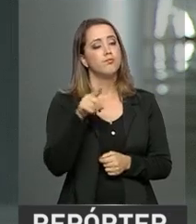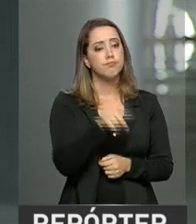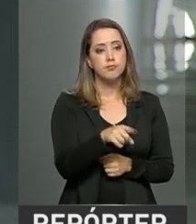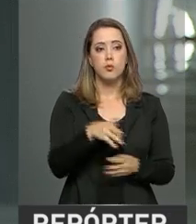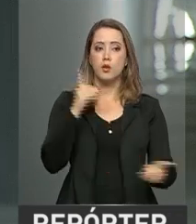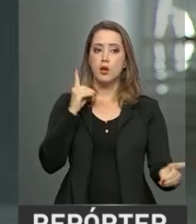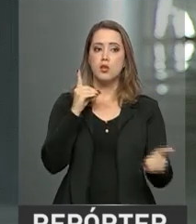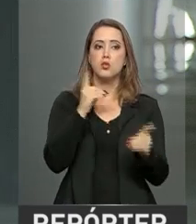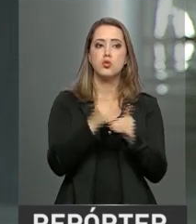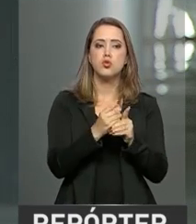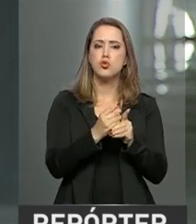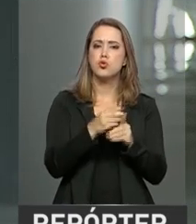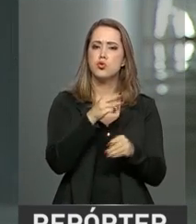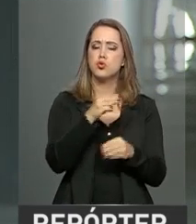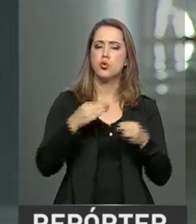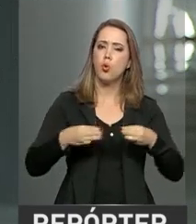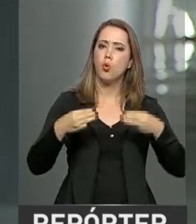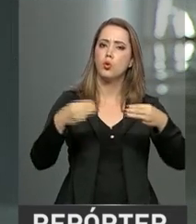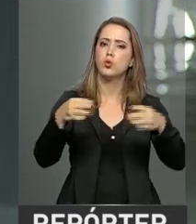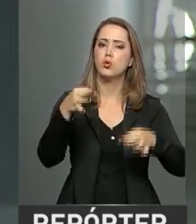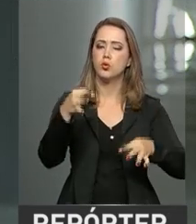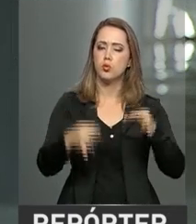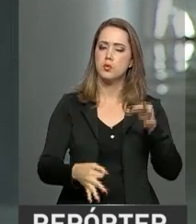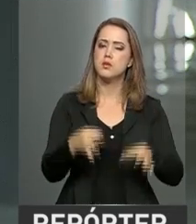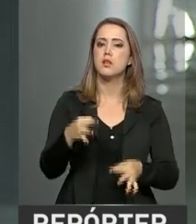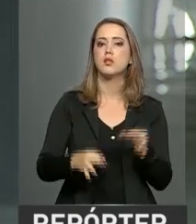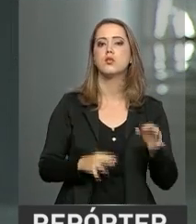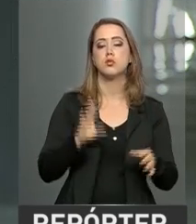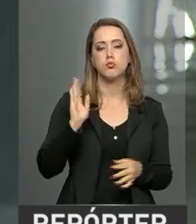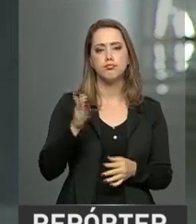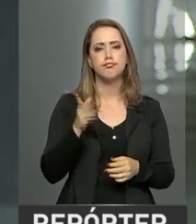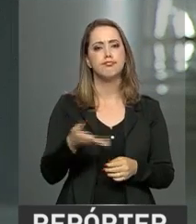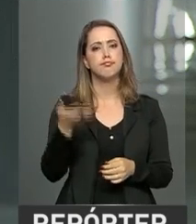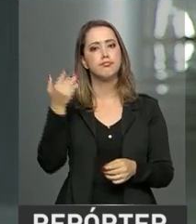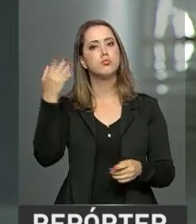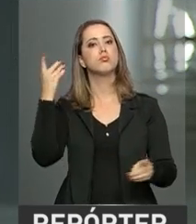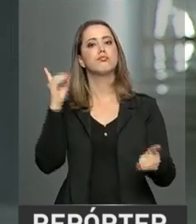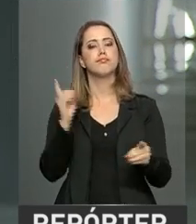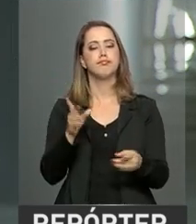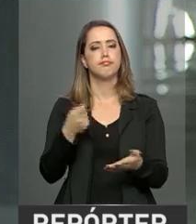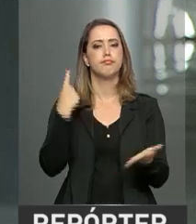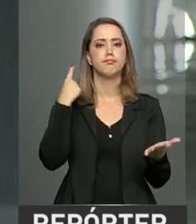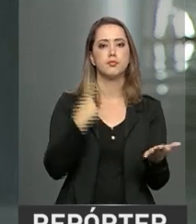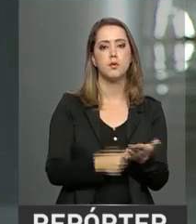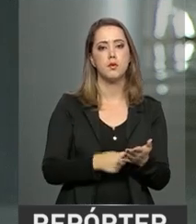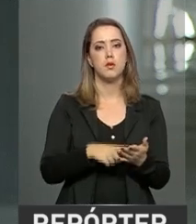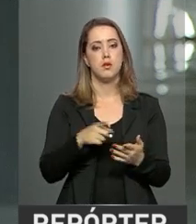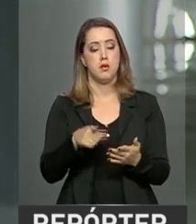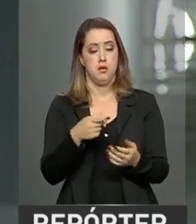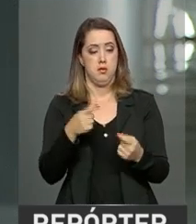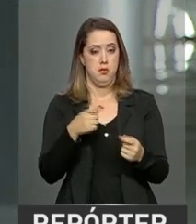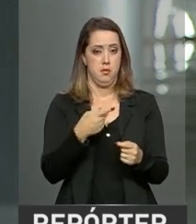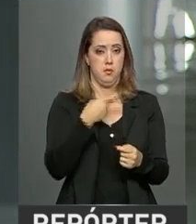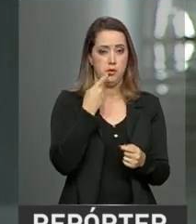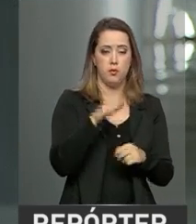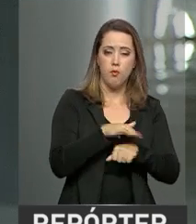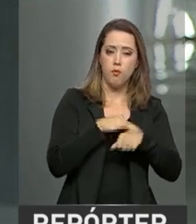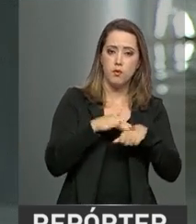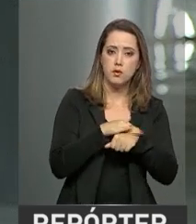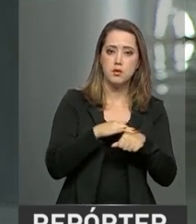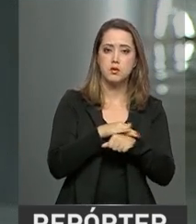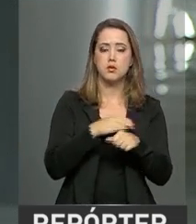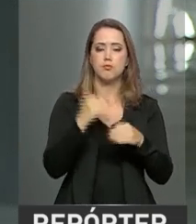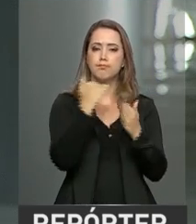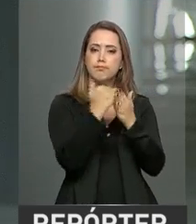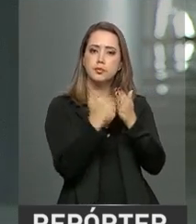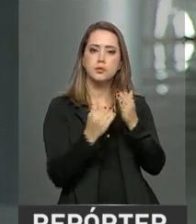encontro no Ministério da Justiça já estava agendado, tinha como objetivo principal discutir o Plano Nacional de Segurança Pública. Mas o assunto